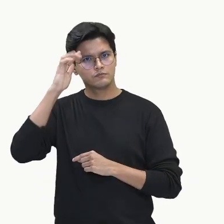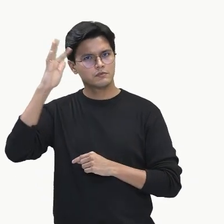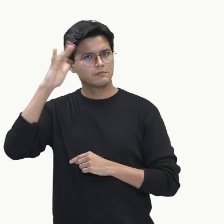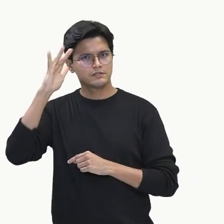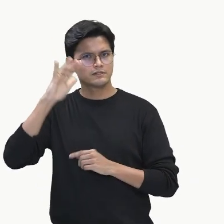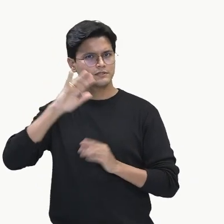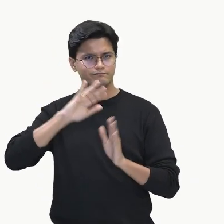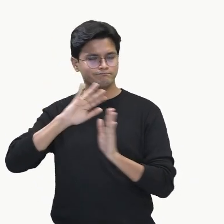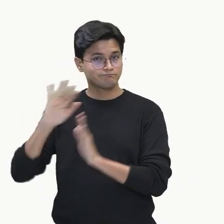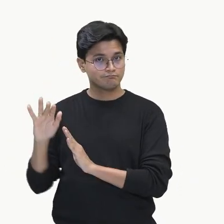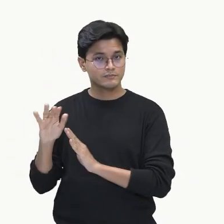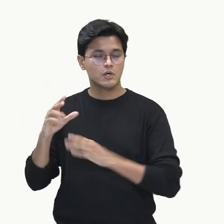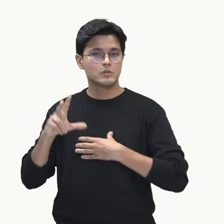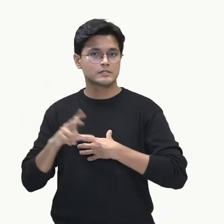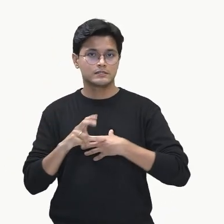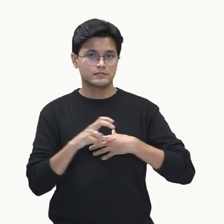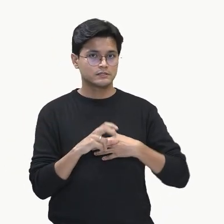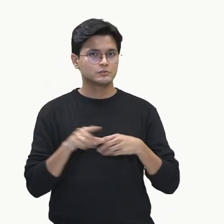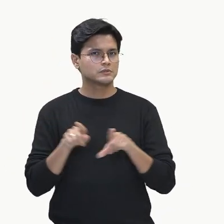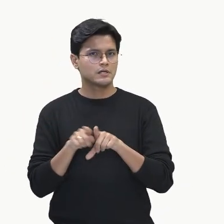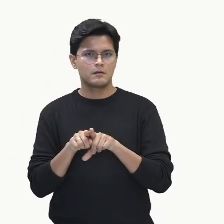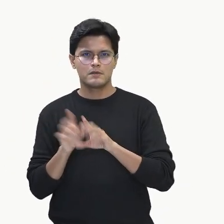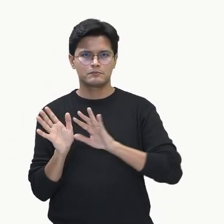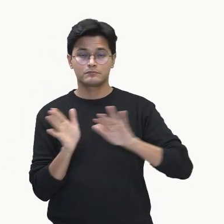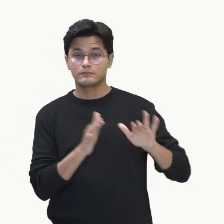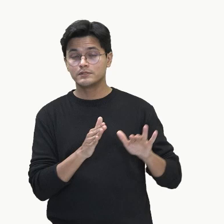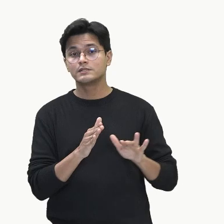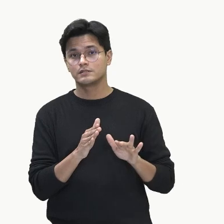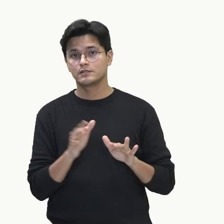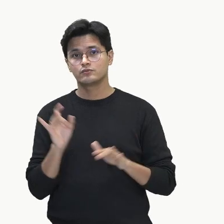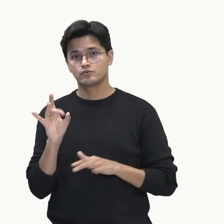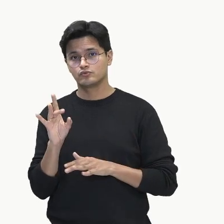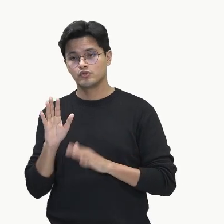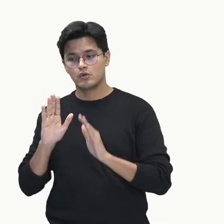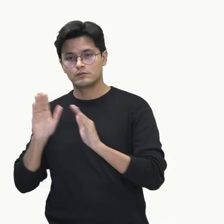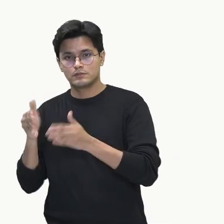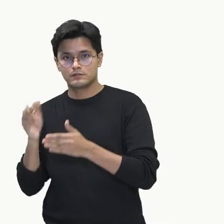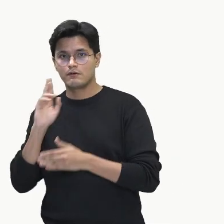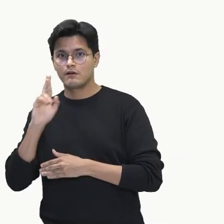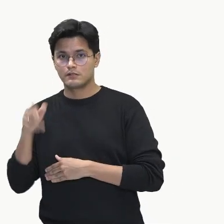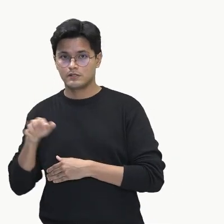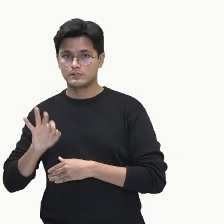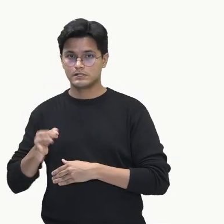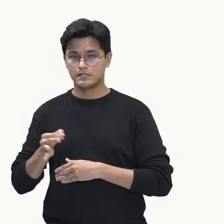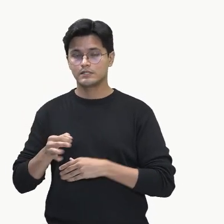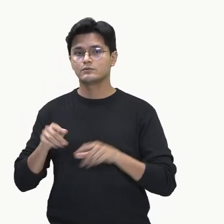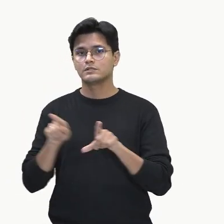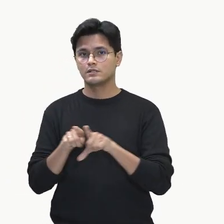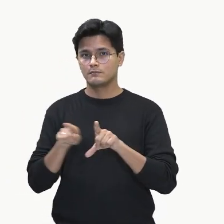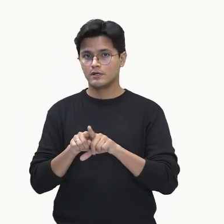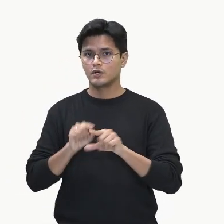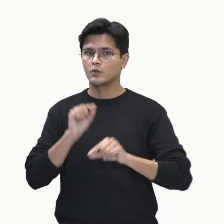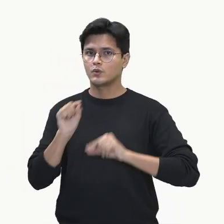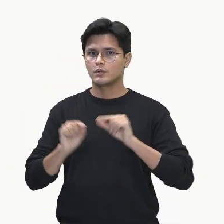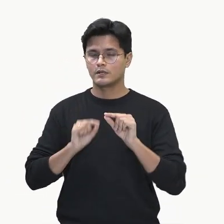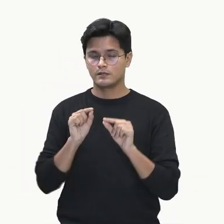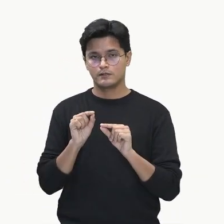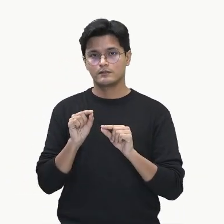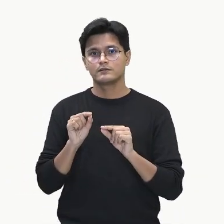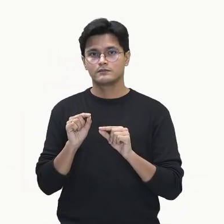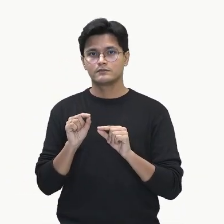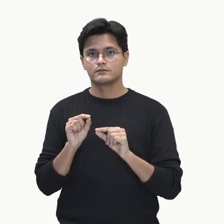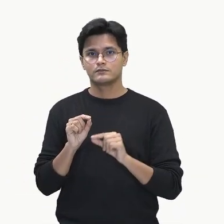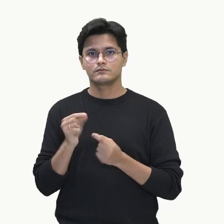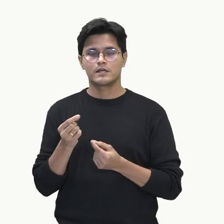dos nossos sentidos. Assim também, não é por vermos, olha só que interessante, não é por vermos